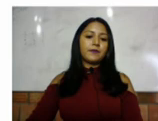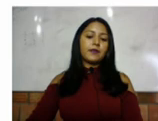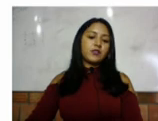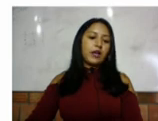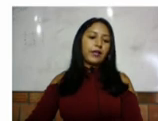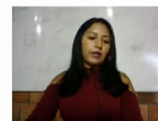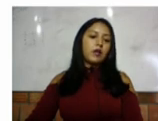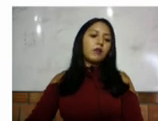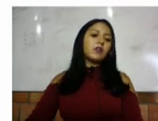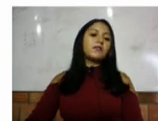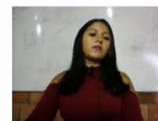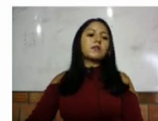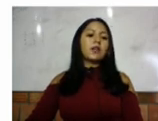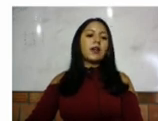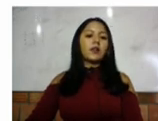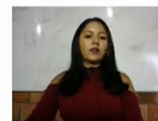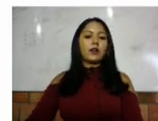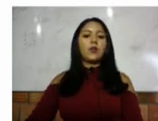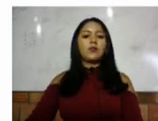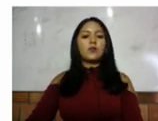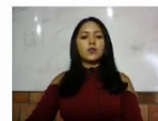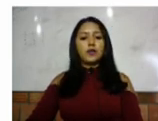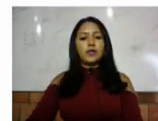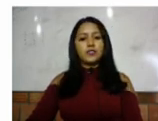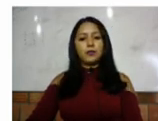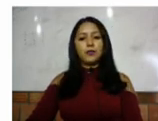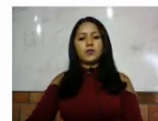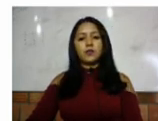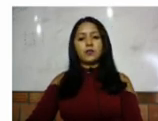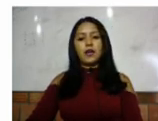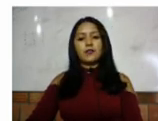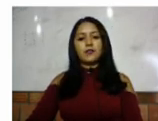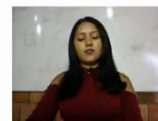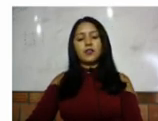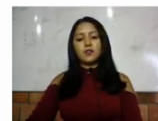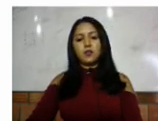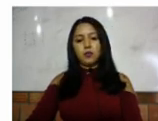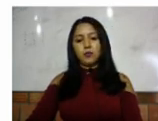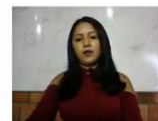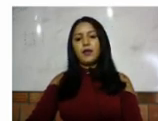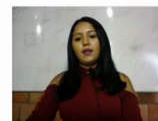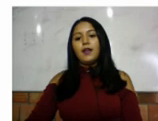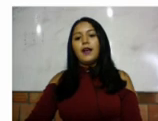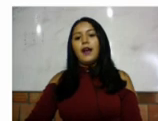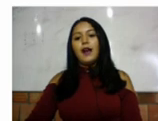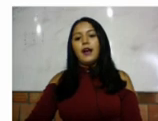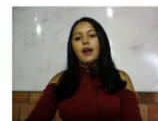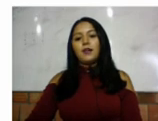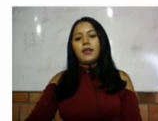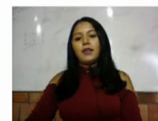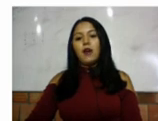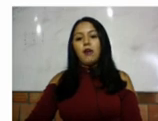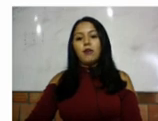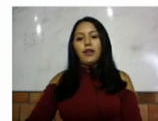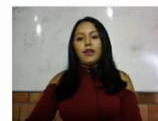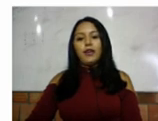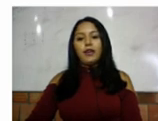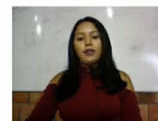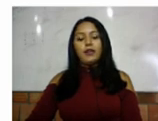som igual ruim já que quando funciona como consoante pois acionado de distintas formas a